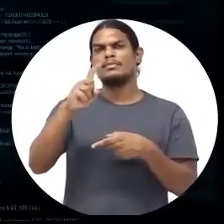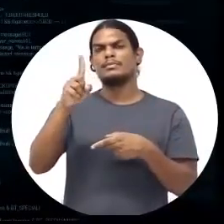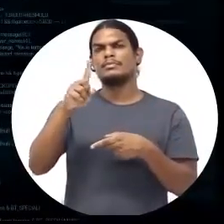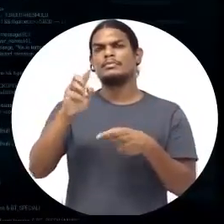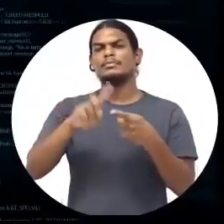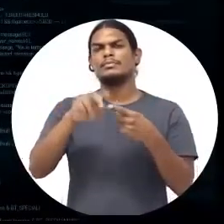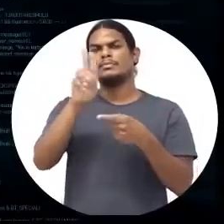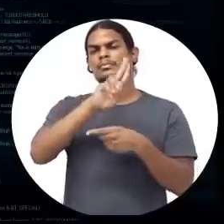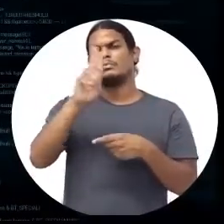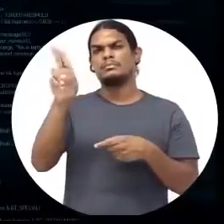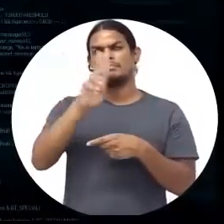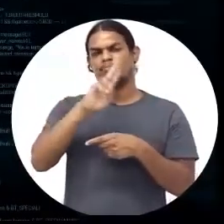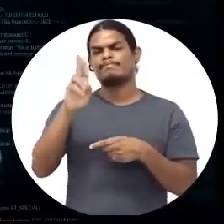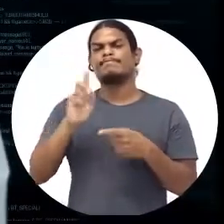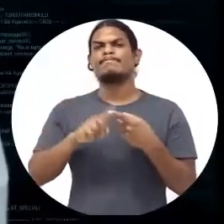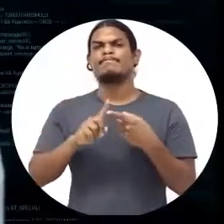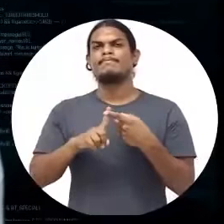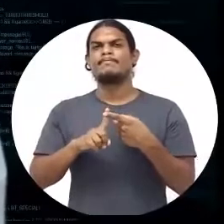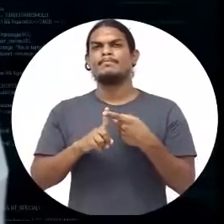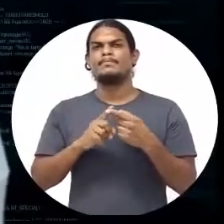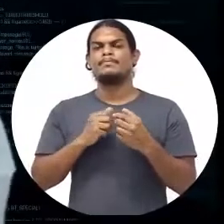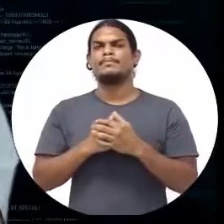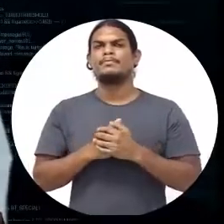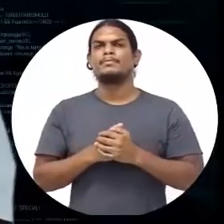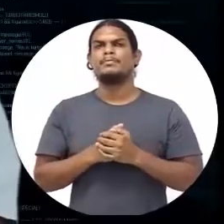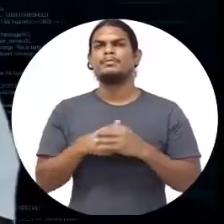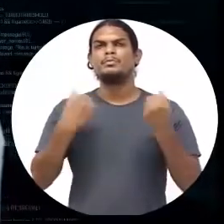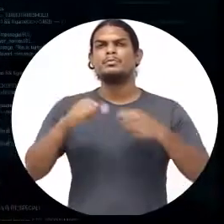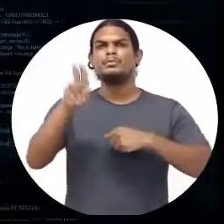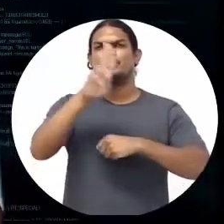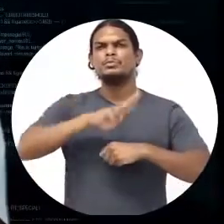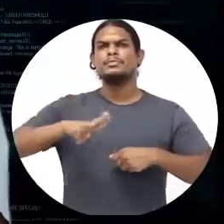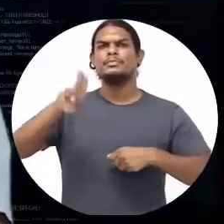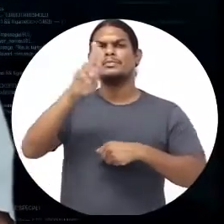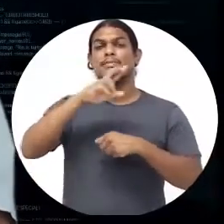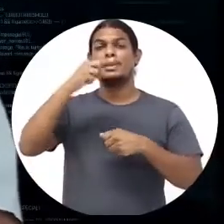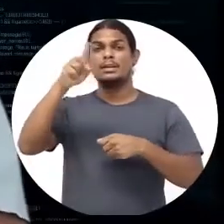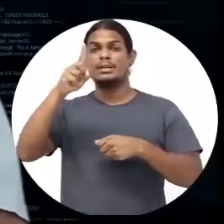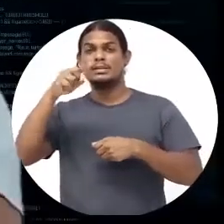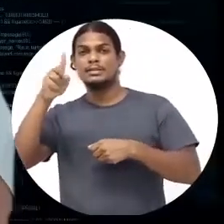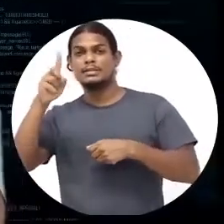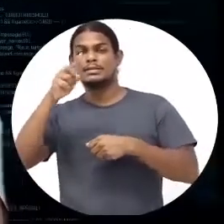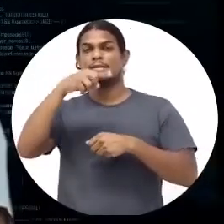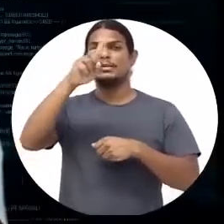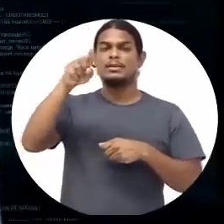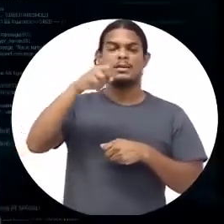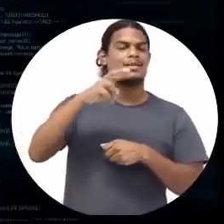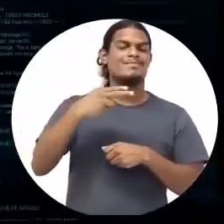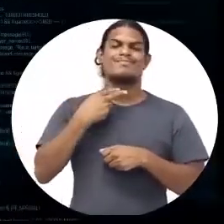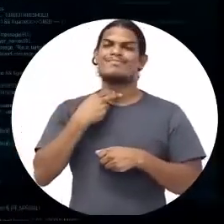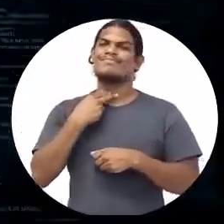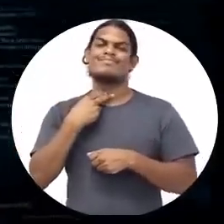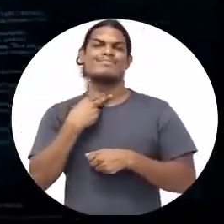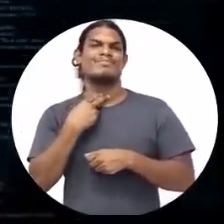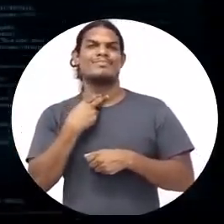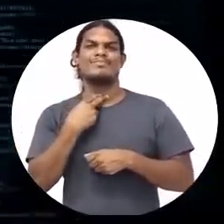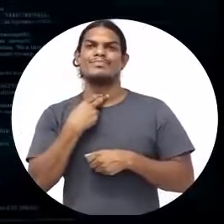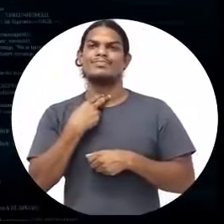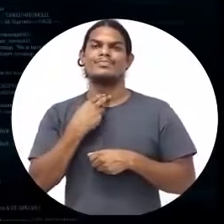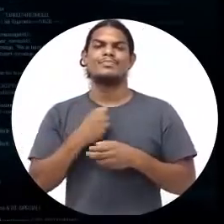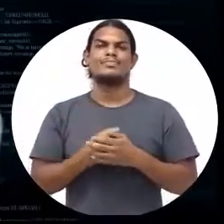conteúdo e rodapé, certo? Apesar de poder usar acentuação, não use, certo? Evite sempre acentuação